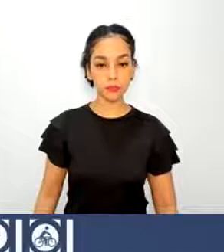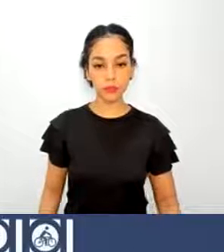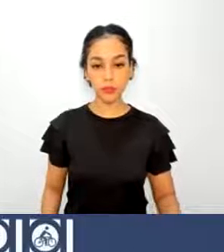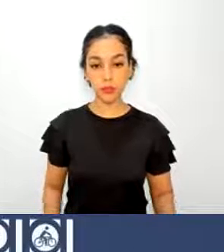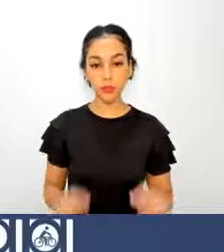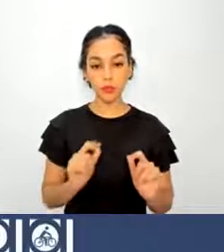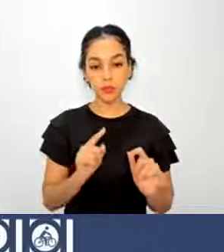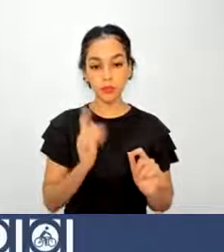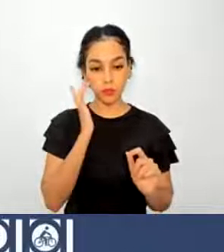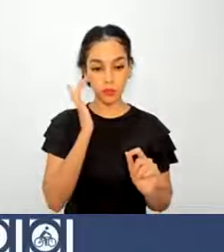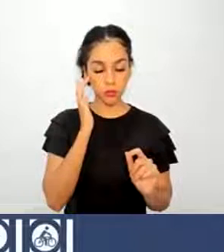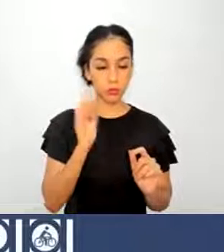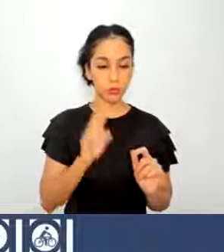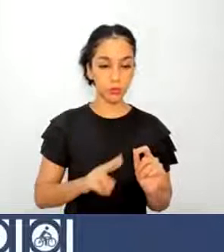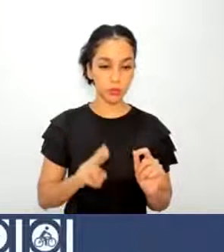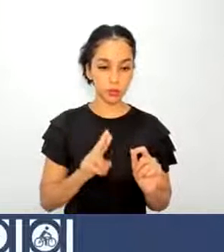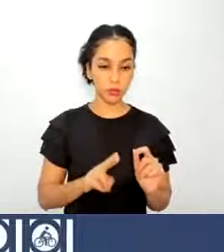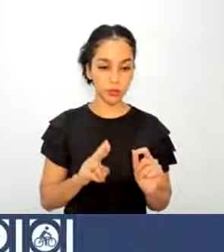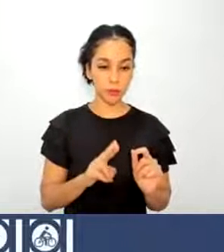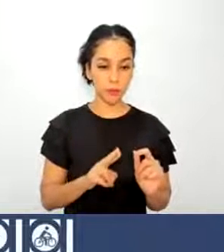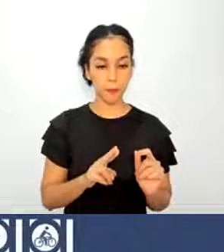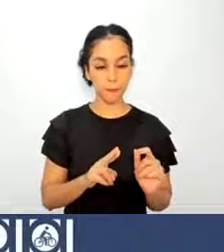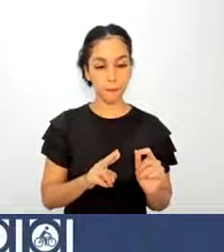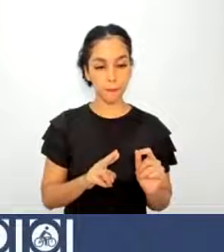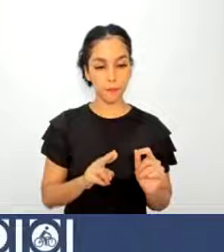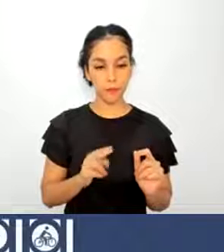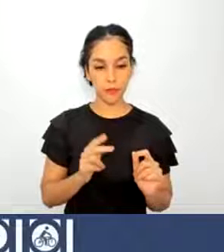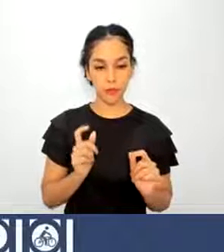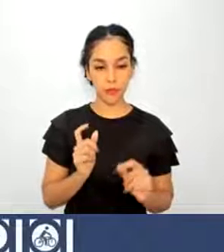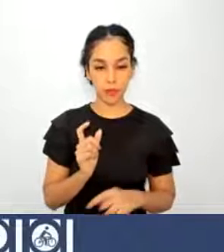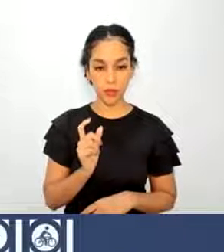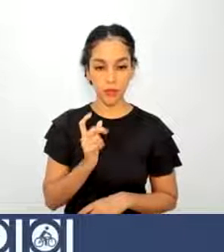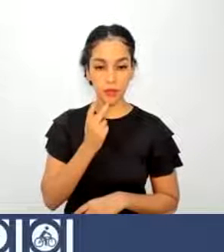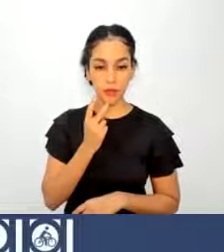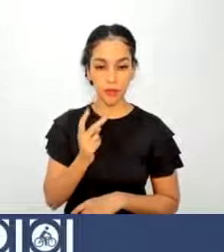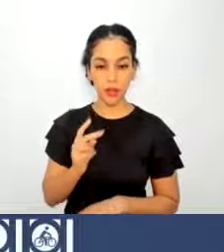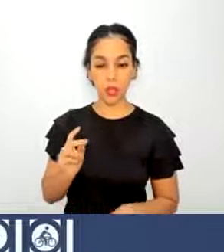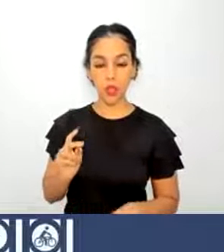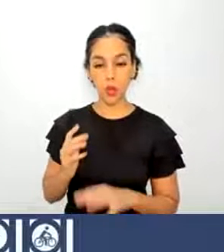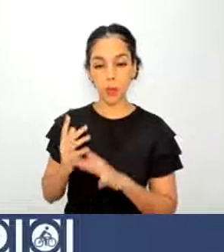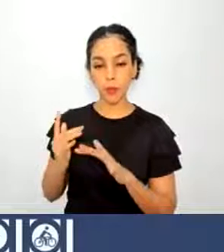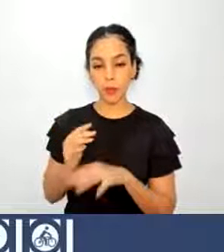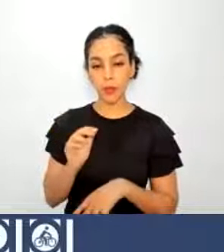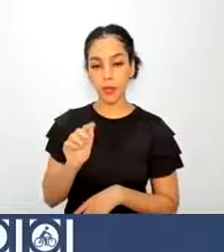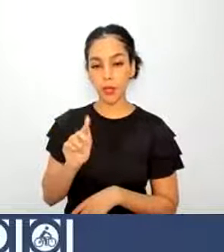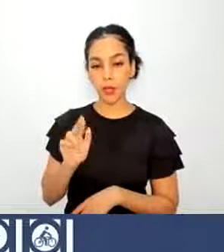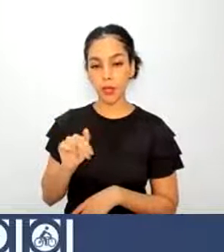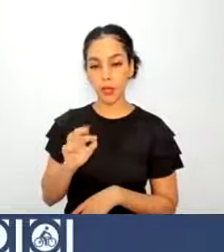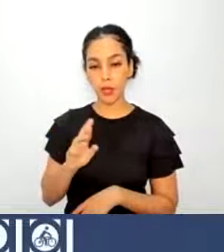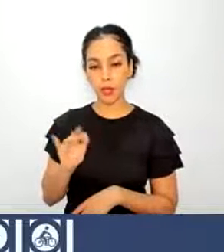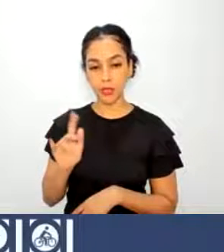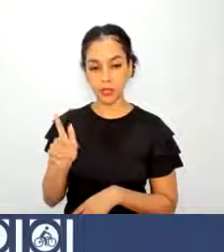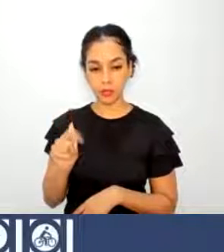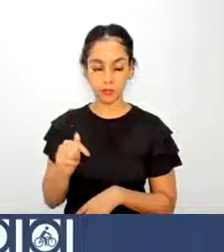de usar a terminologia de urbanismo de guerrilha? Porque eu acho que não é exatamente a mesma coisa.